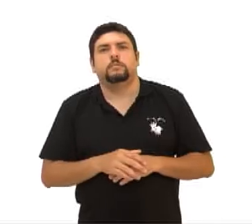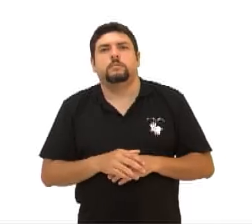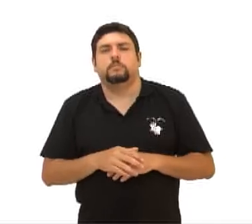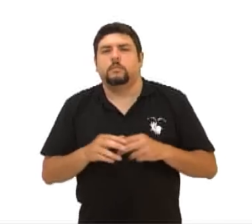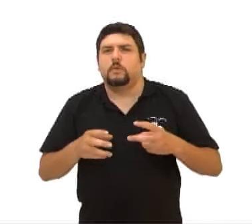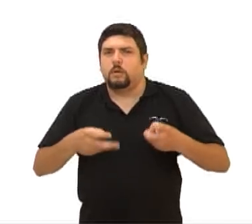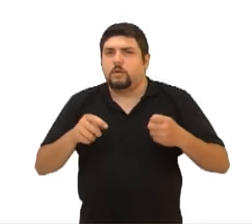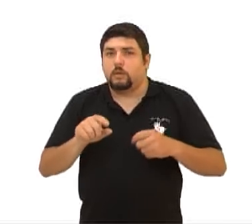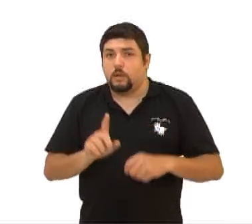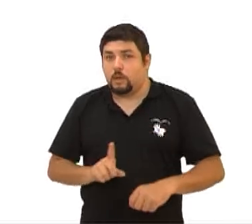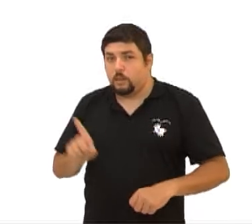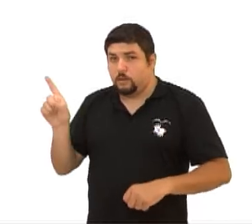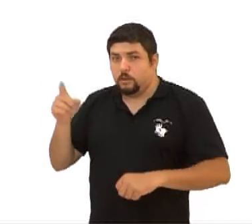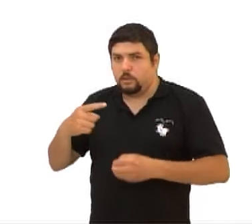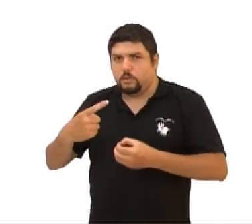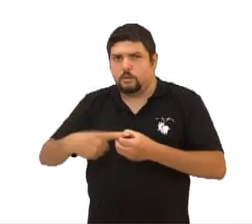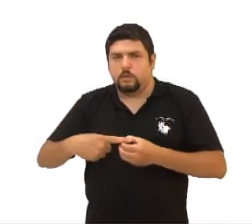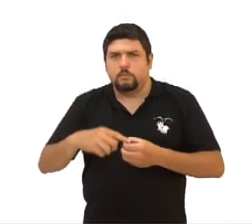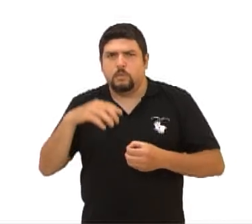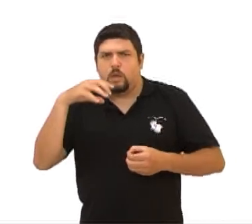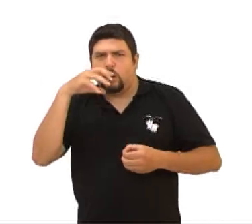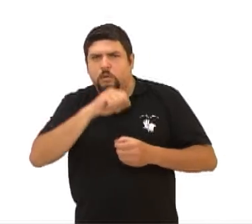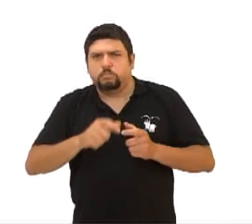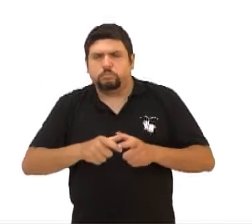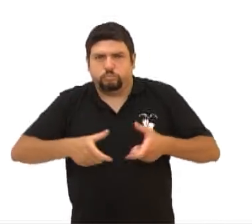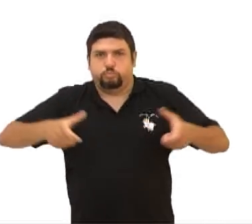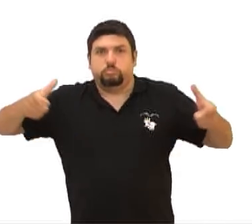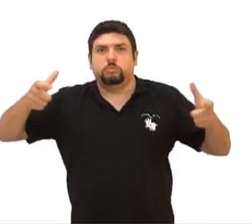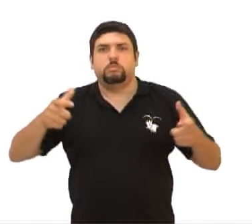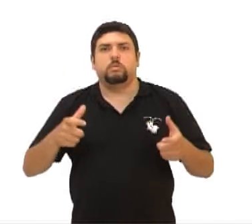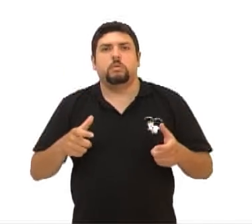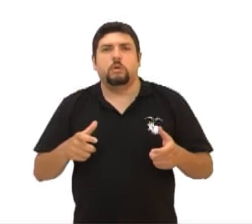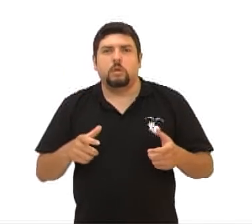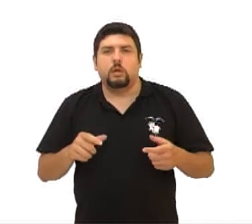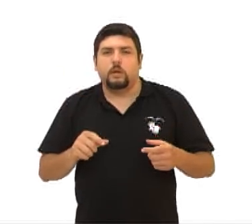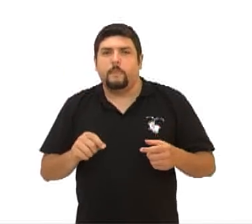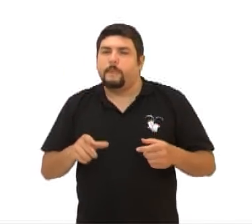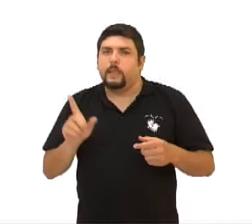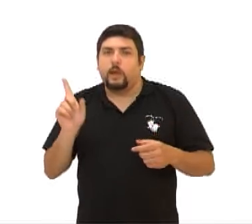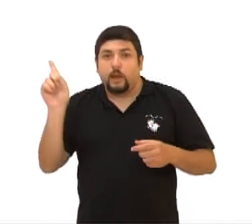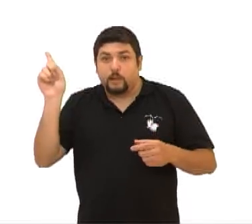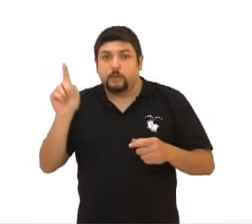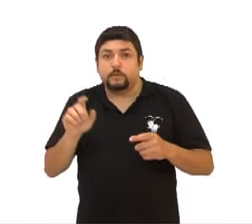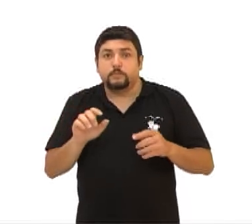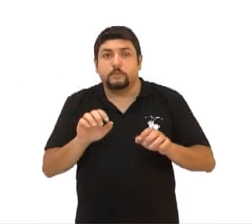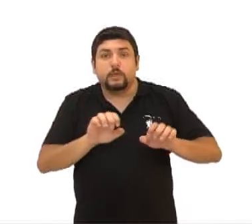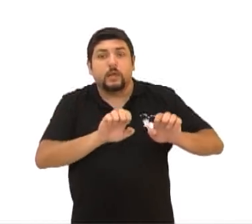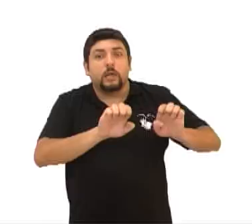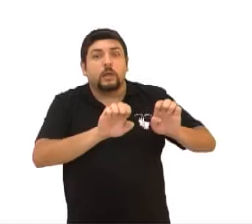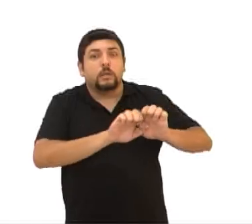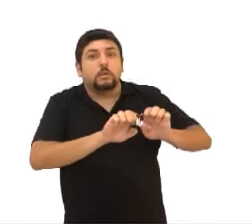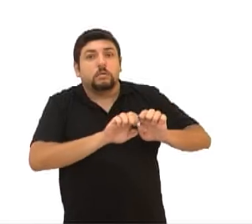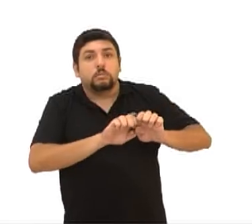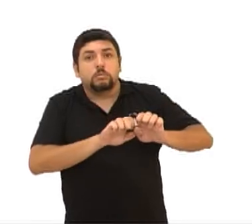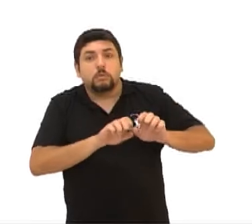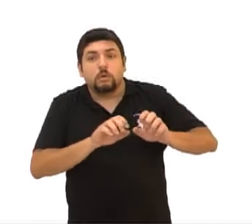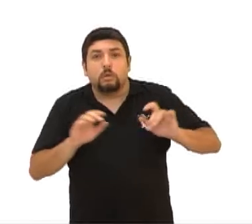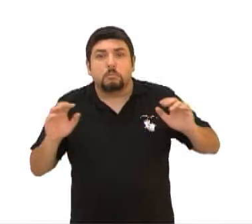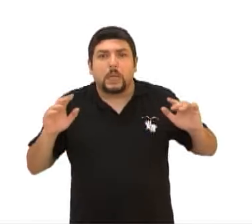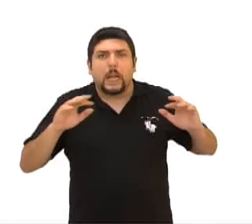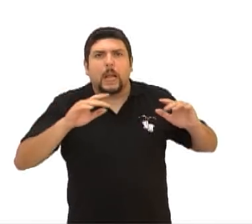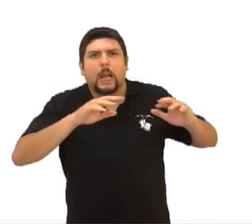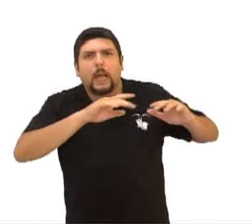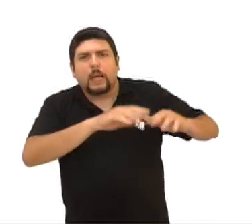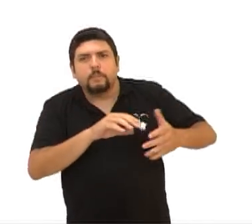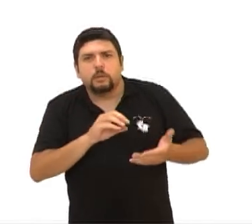Libreville foi muito acelerado e entrou naquela questão que a infraestrutura não está acompanhando o crescimento da população,